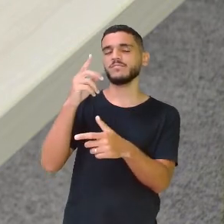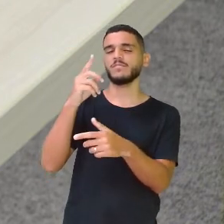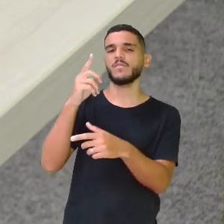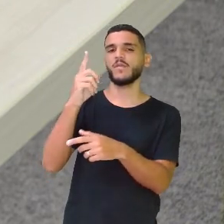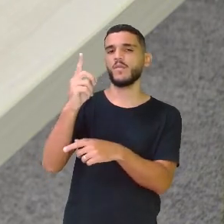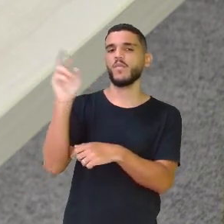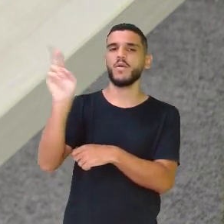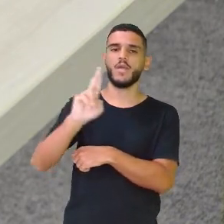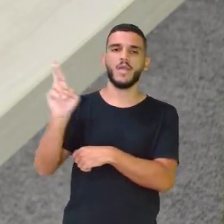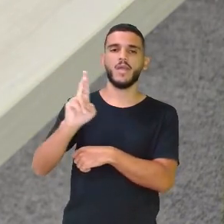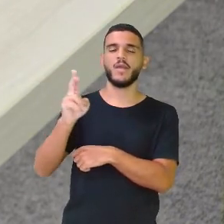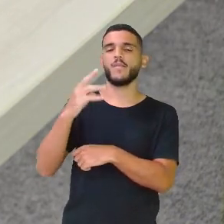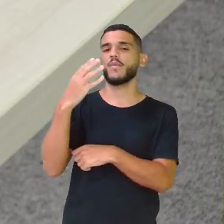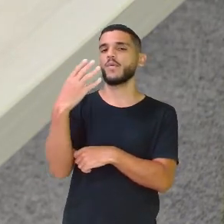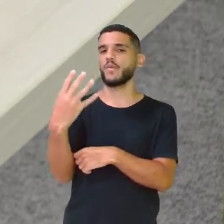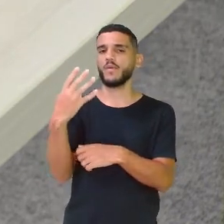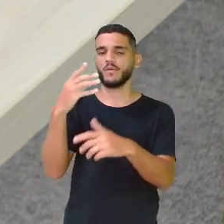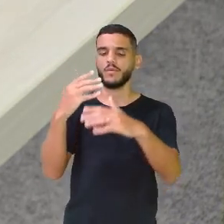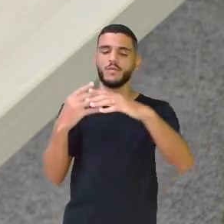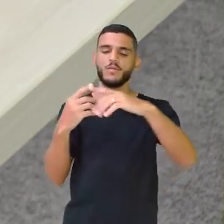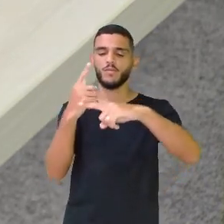partes.